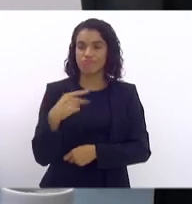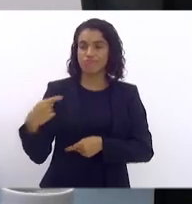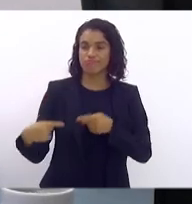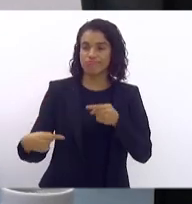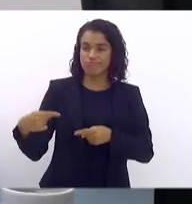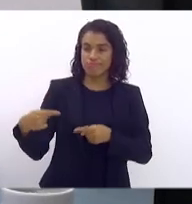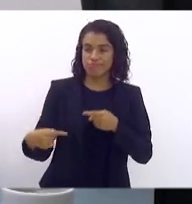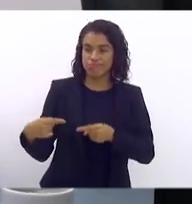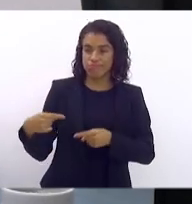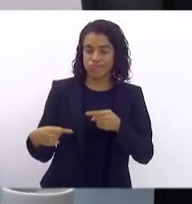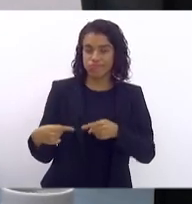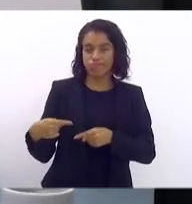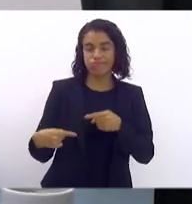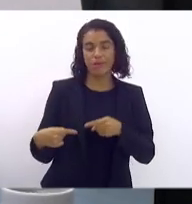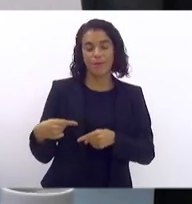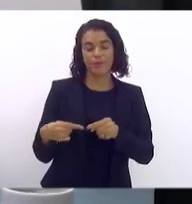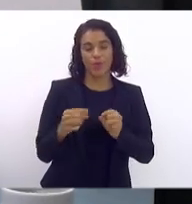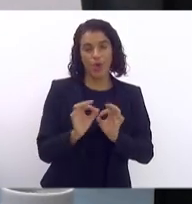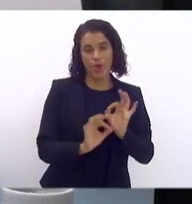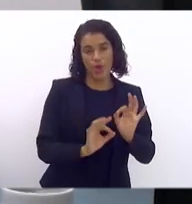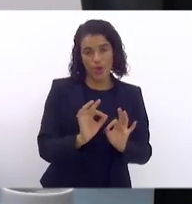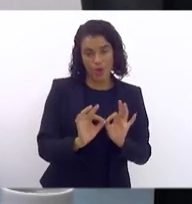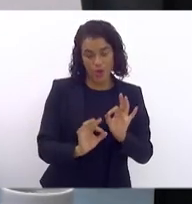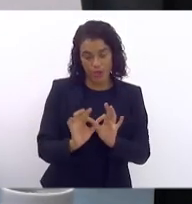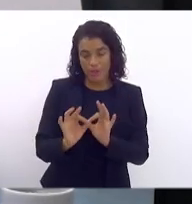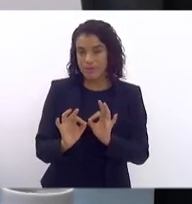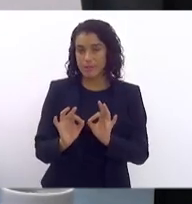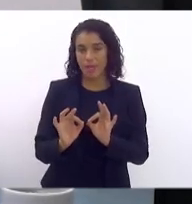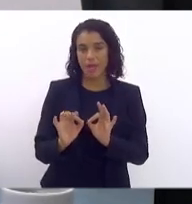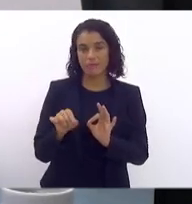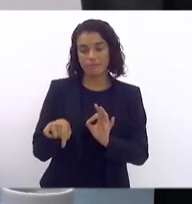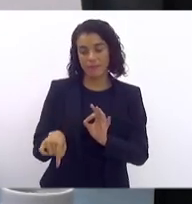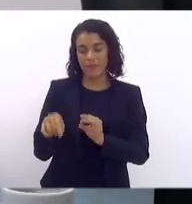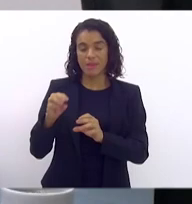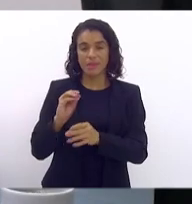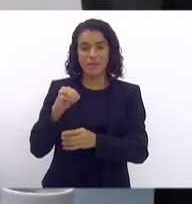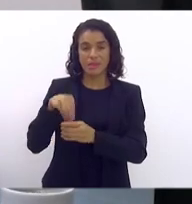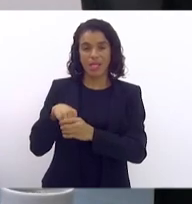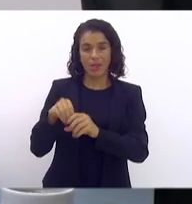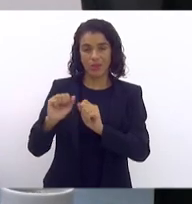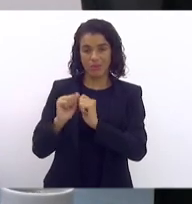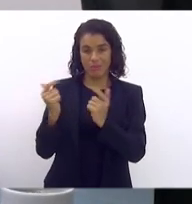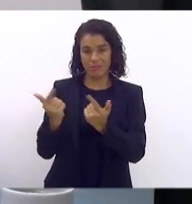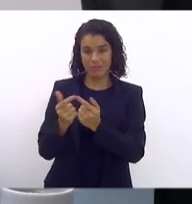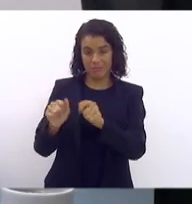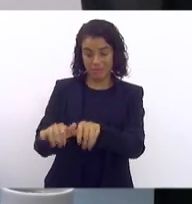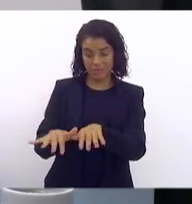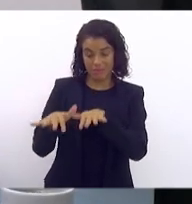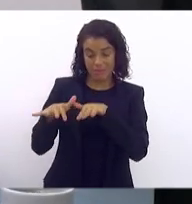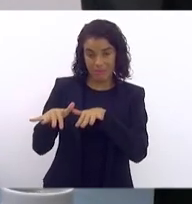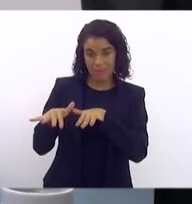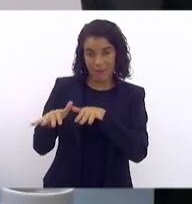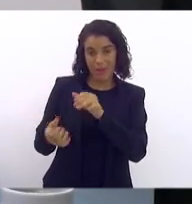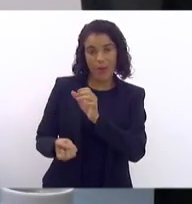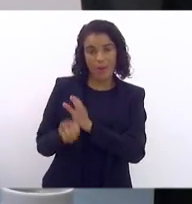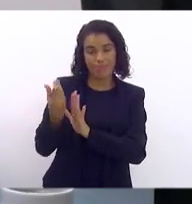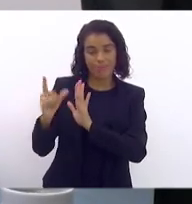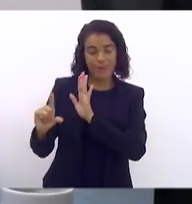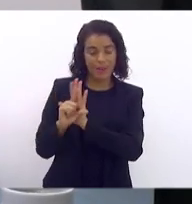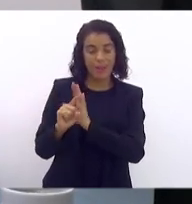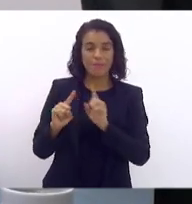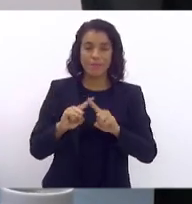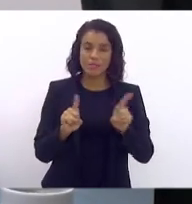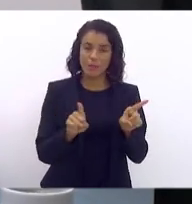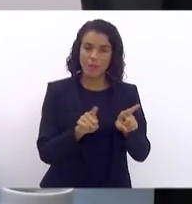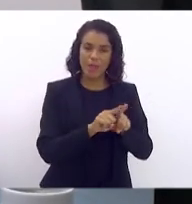ser organizado não só a partir de uma casa de leis como a Assembleia Legislativa é mas também por todos os outros